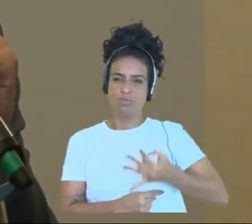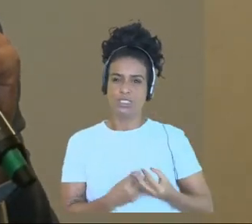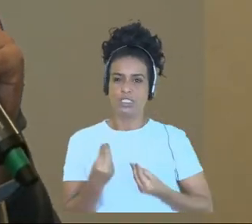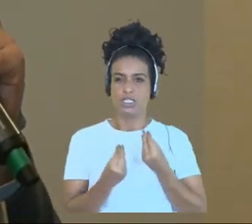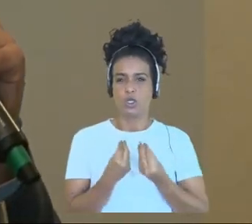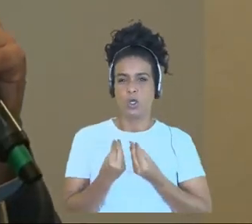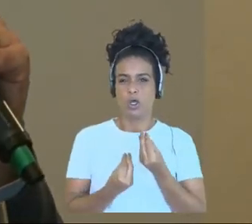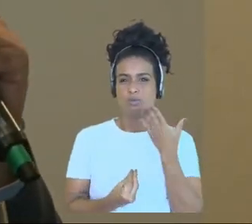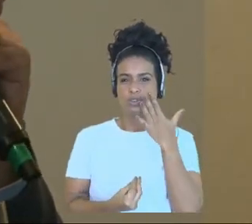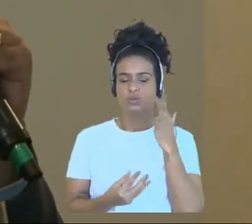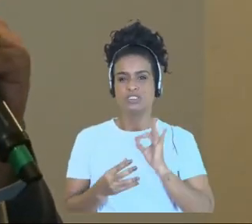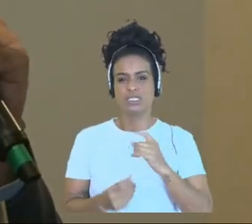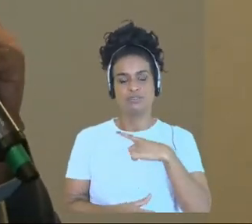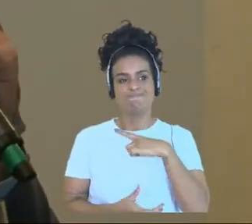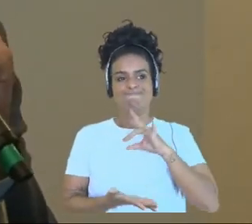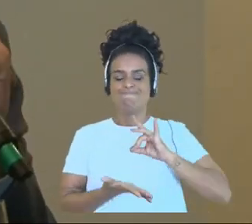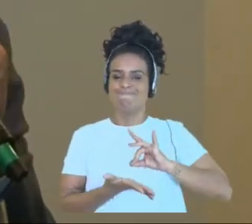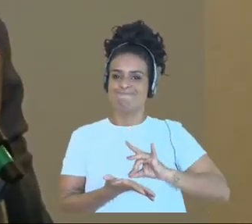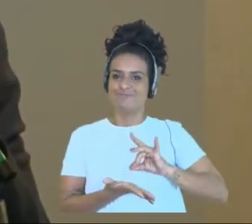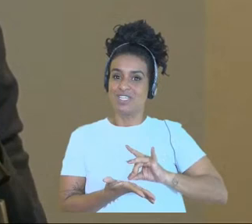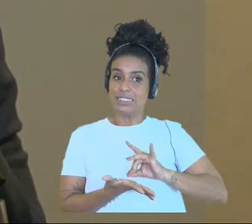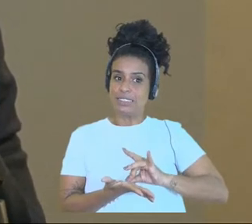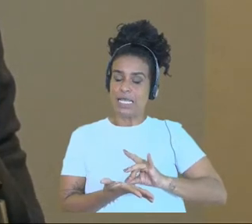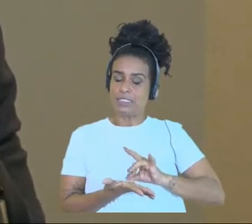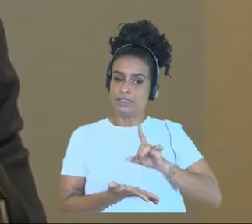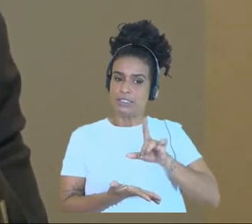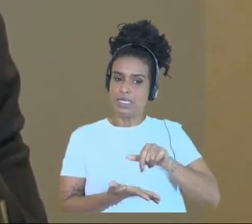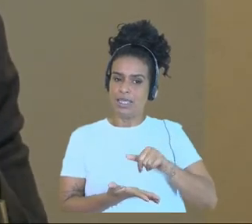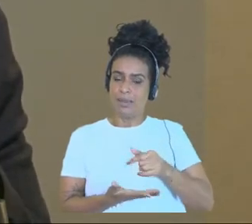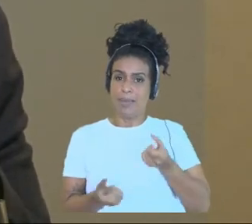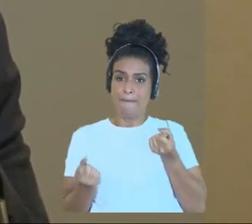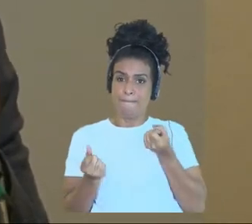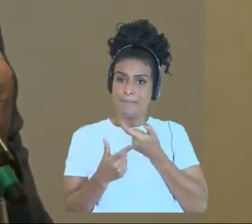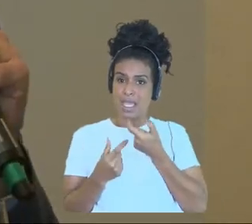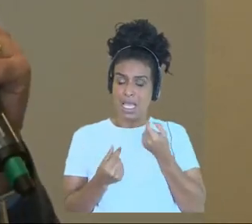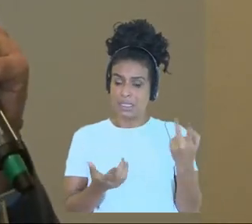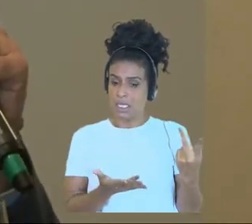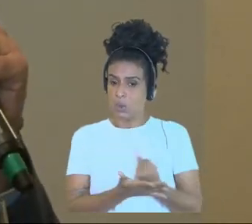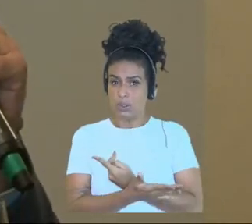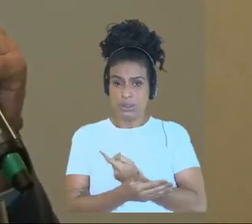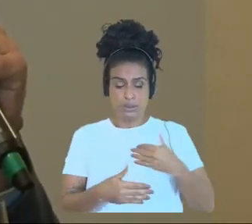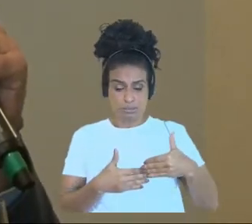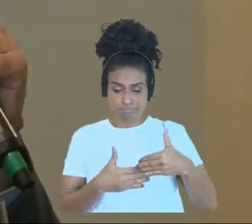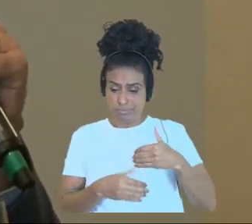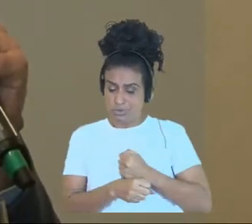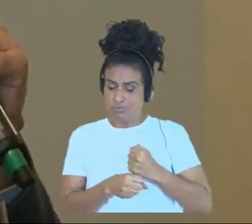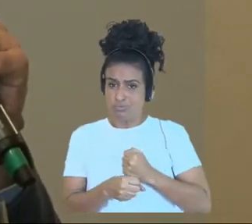que tem, eu não sei se é exatamente verdade e factual, mas é uma piada que circulou nesses últimos dias.